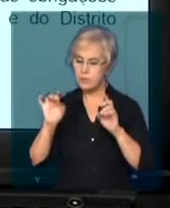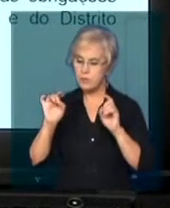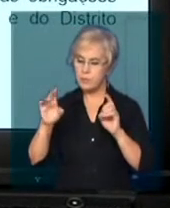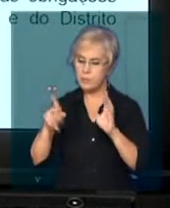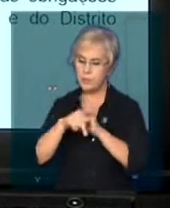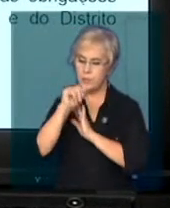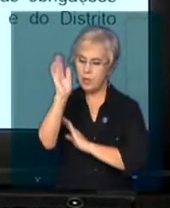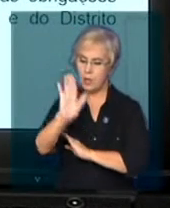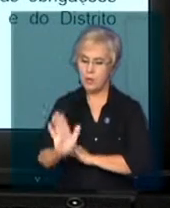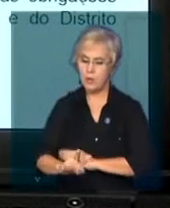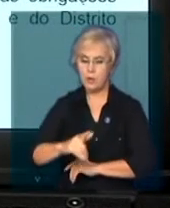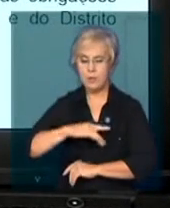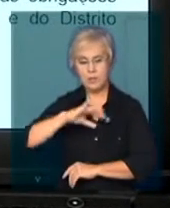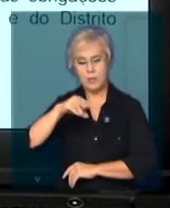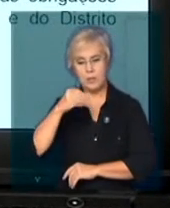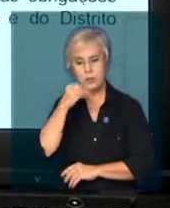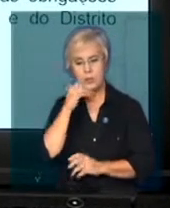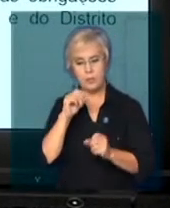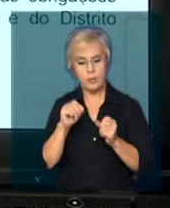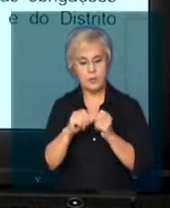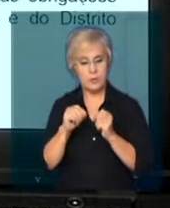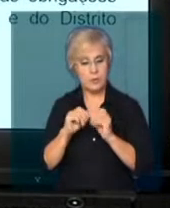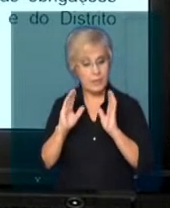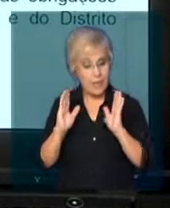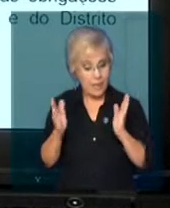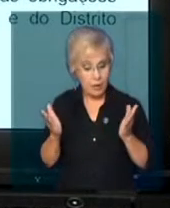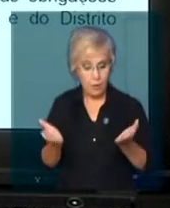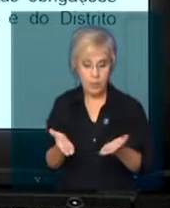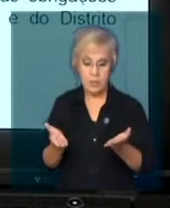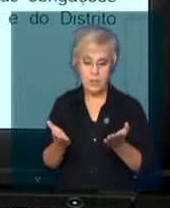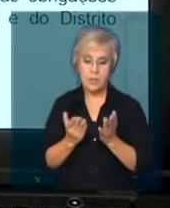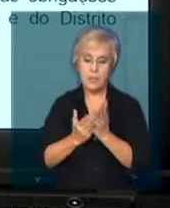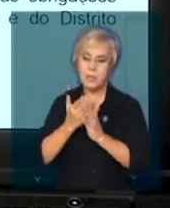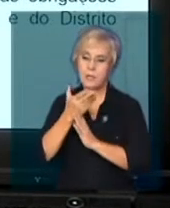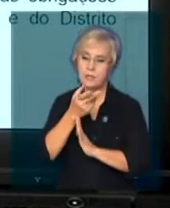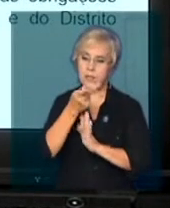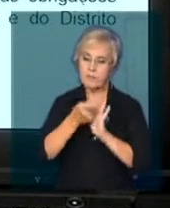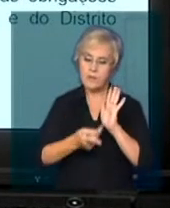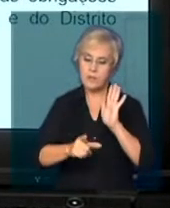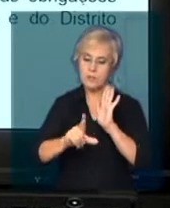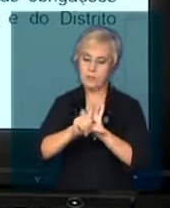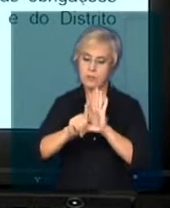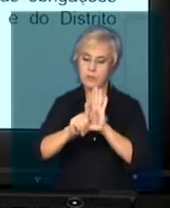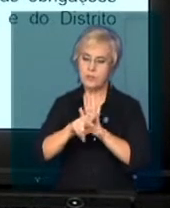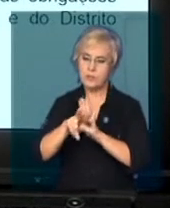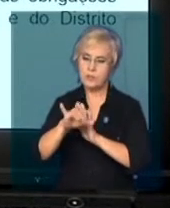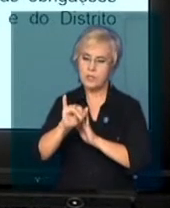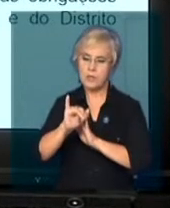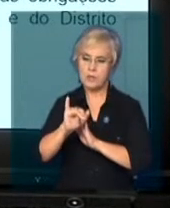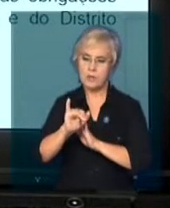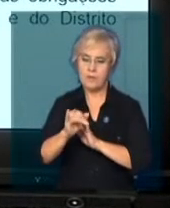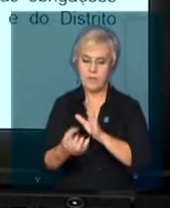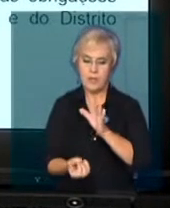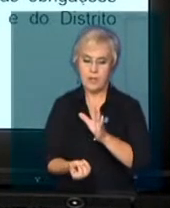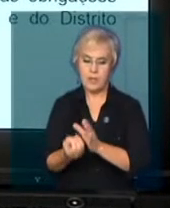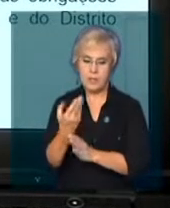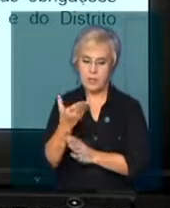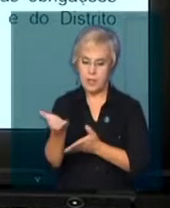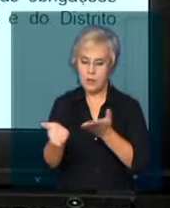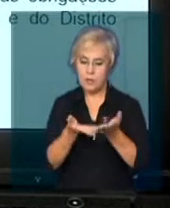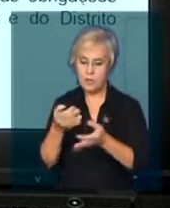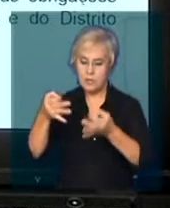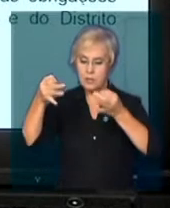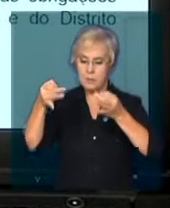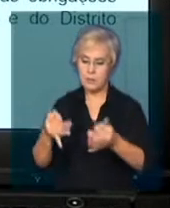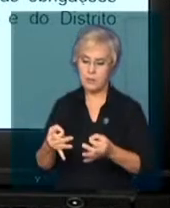a oportunidade de fazê-la prática através de projetos de lei que estabeleçam um tratamento mais justo aos municípios e aos